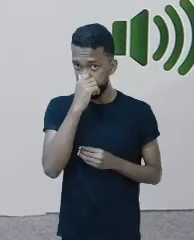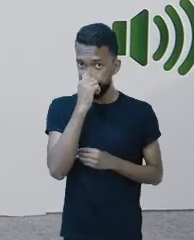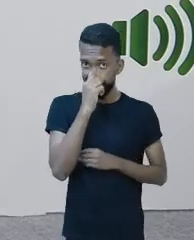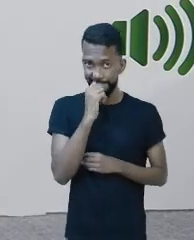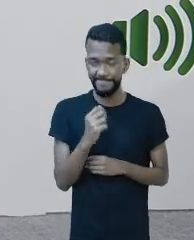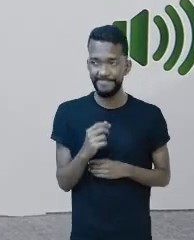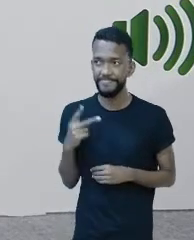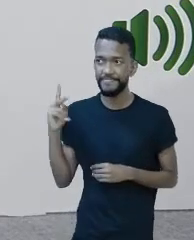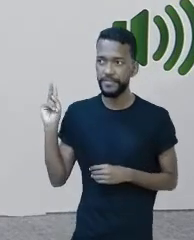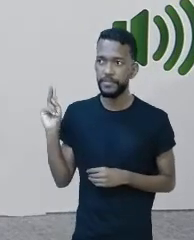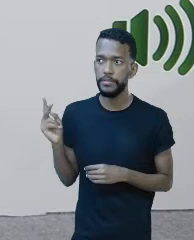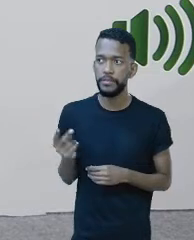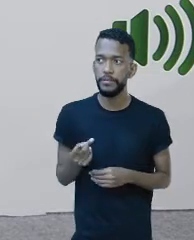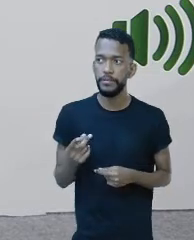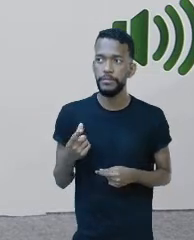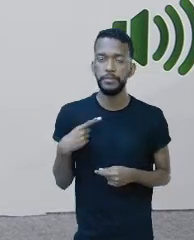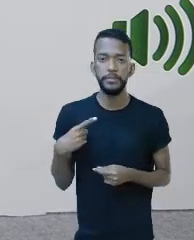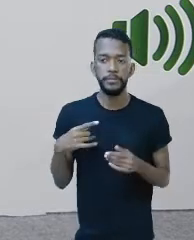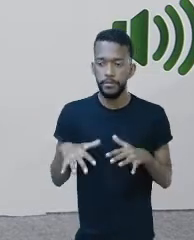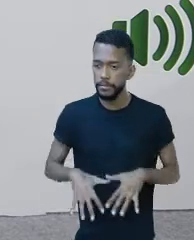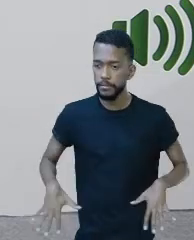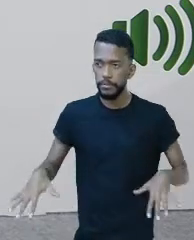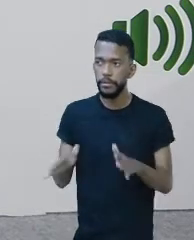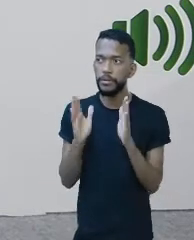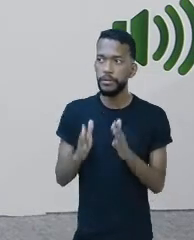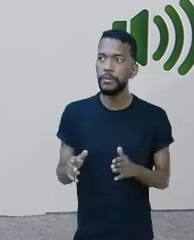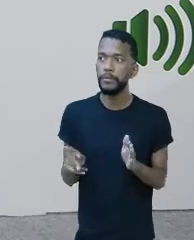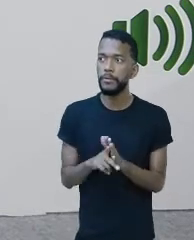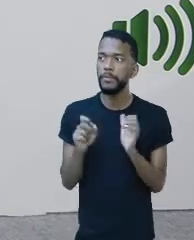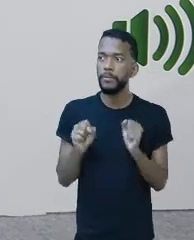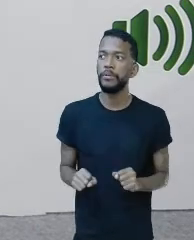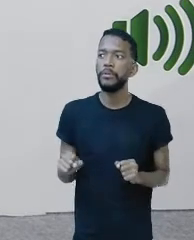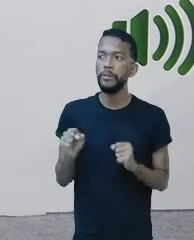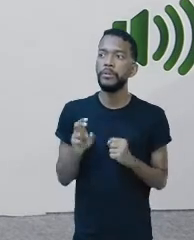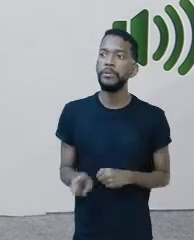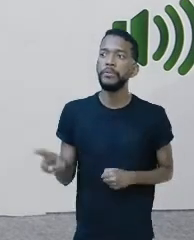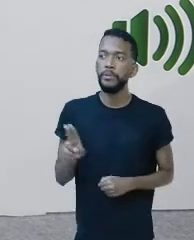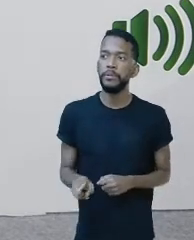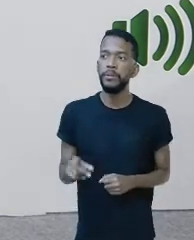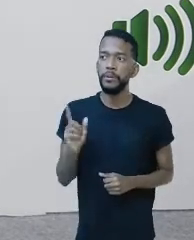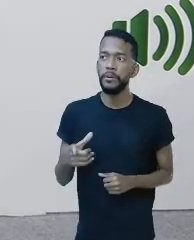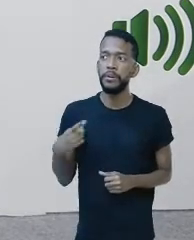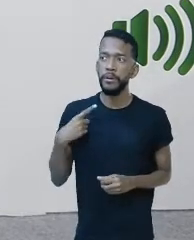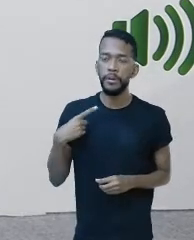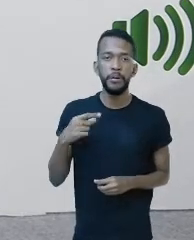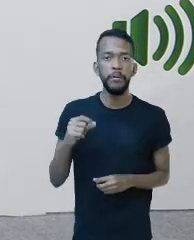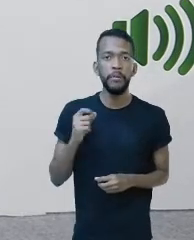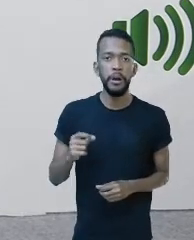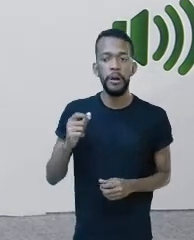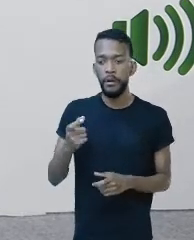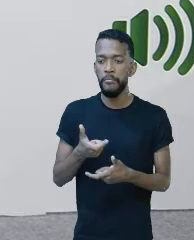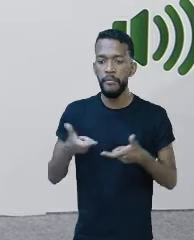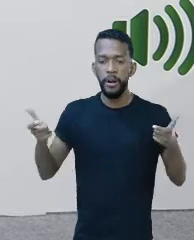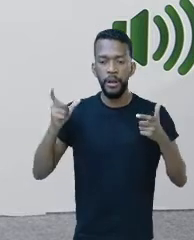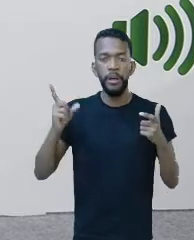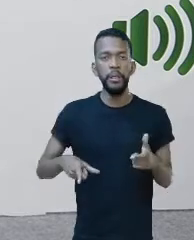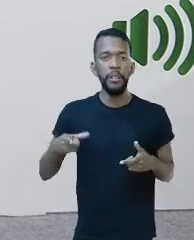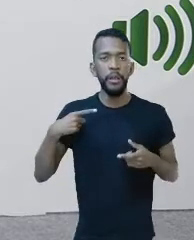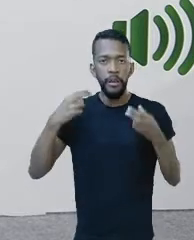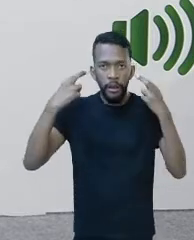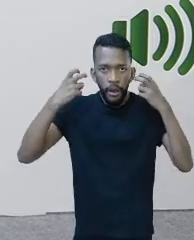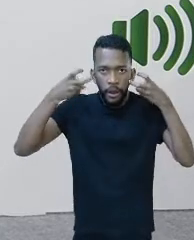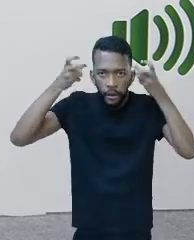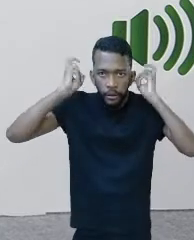eles no ambiente deles, eles usavam. A maioria eram pastores, então eles